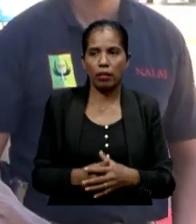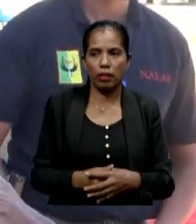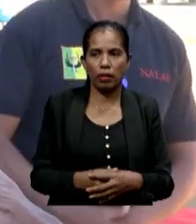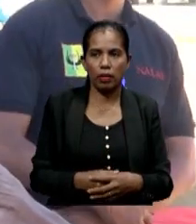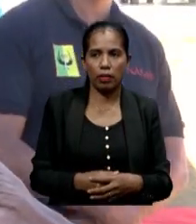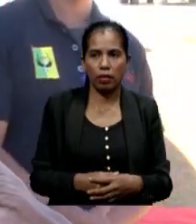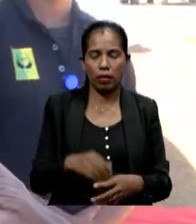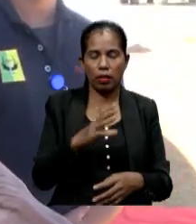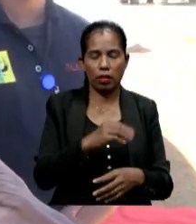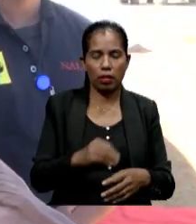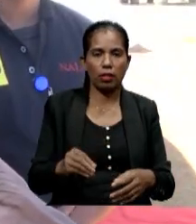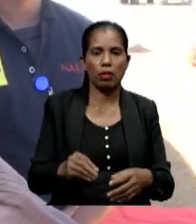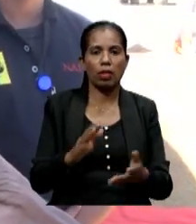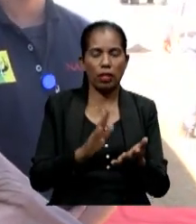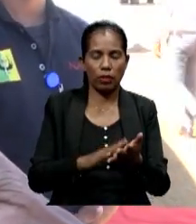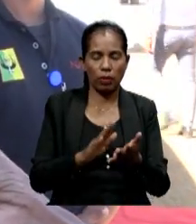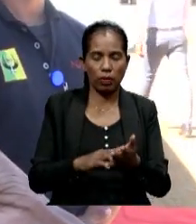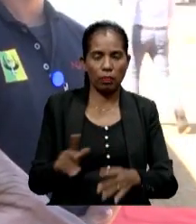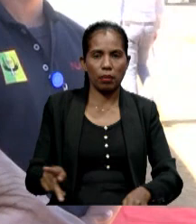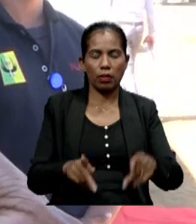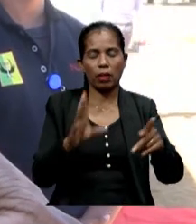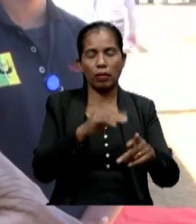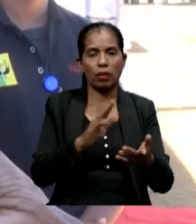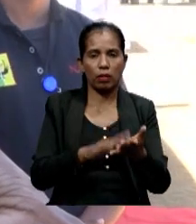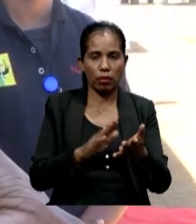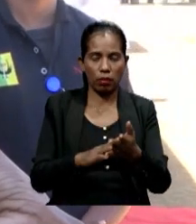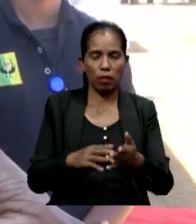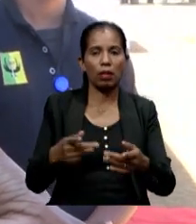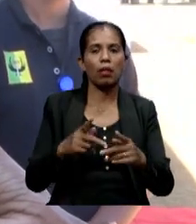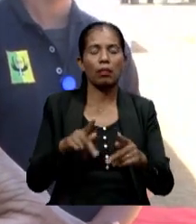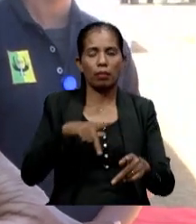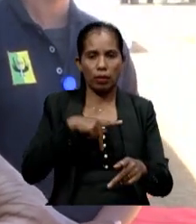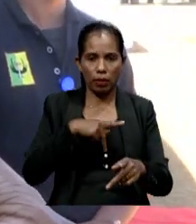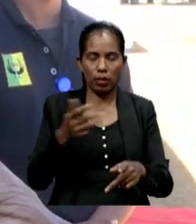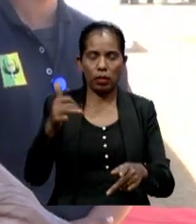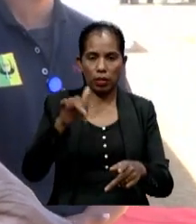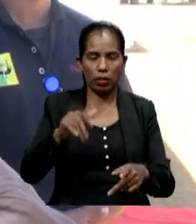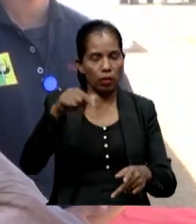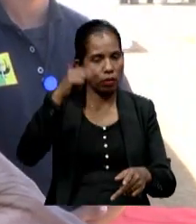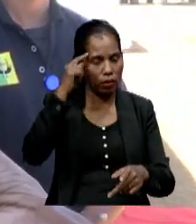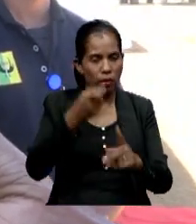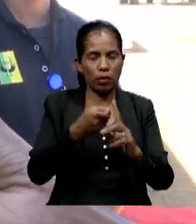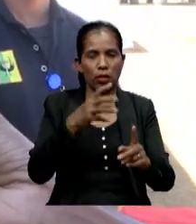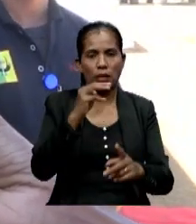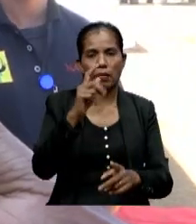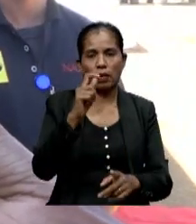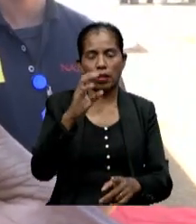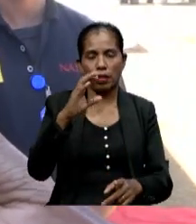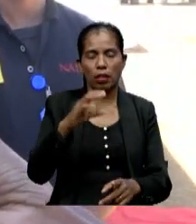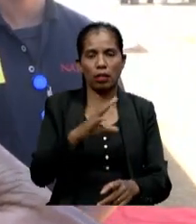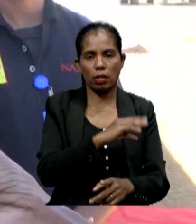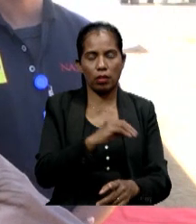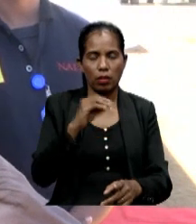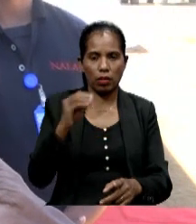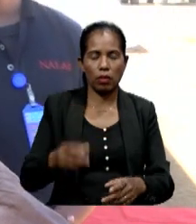publico no privada sira. E tabo cela acompanha kata ga governo através lehusi ministeri in so superior sesio no cultura,